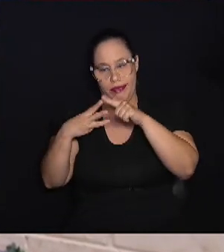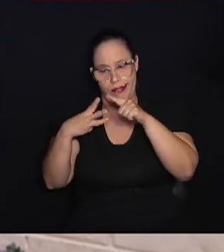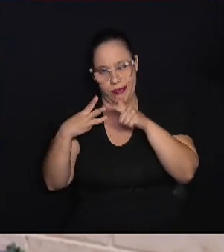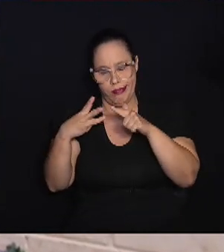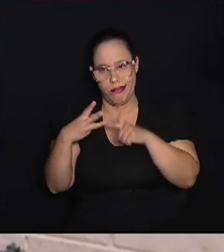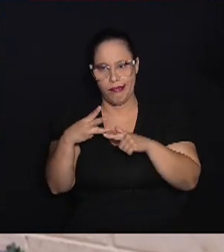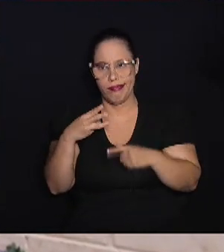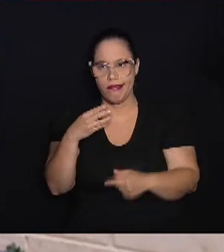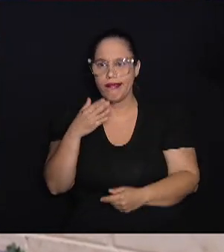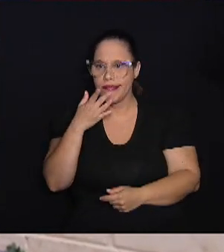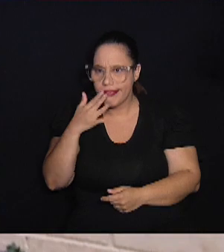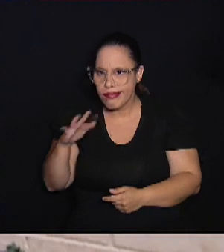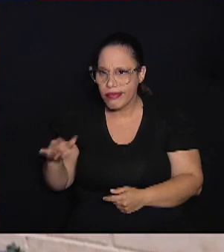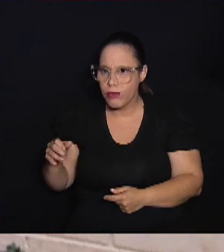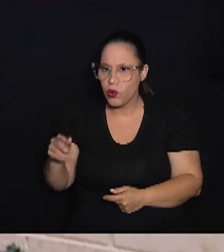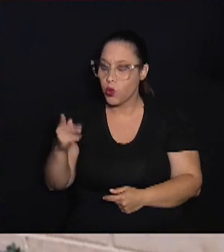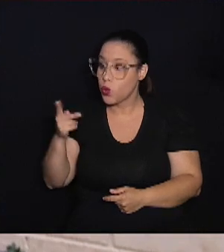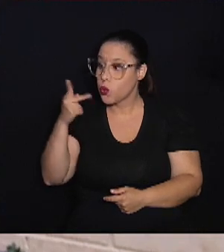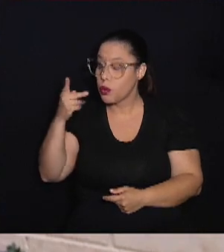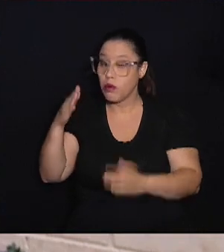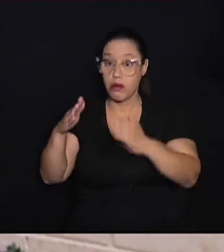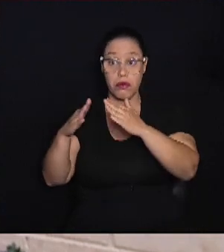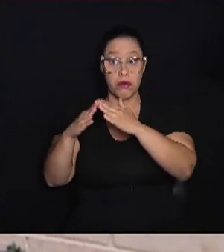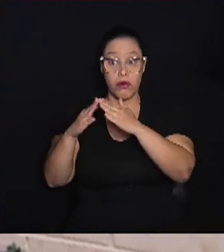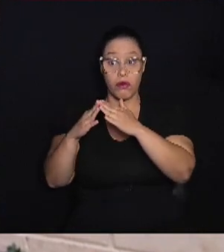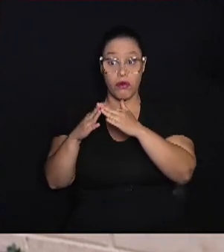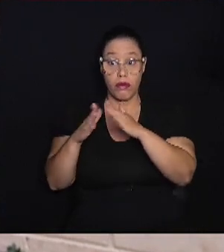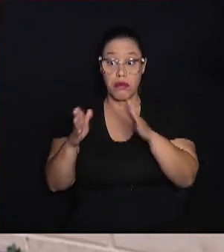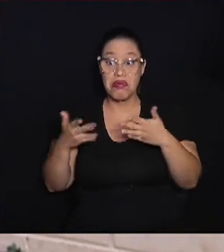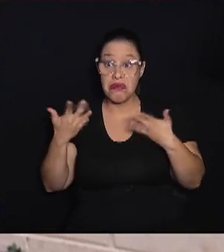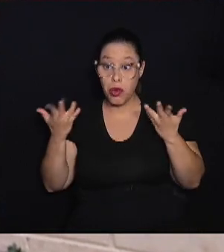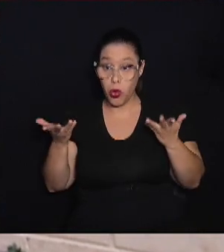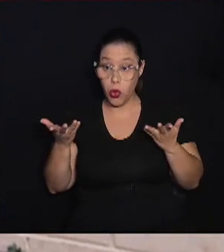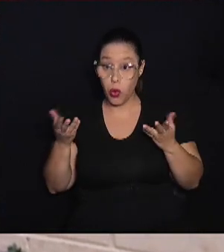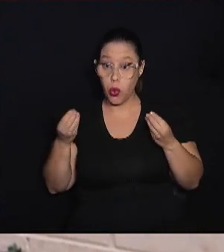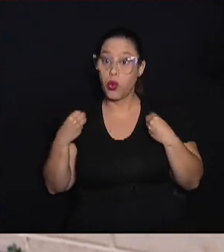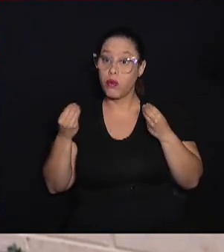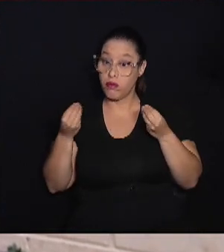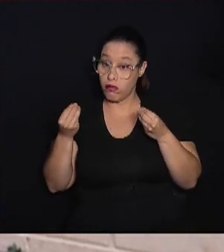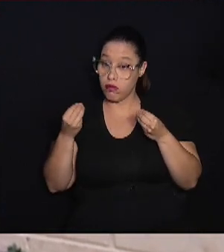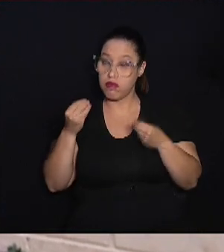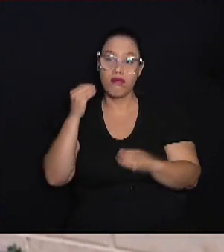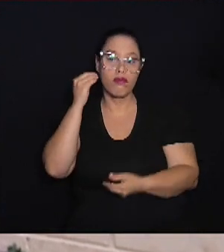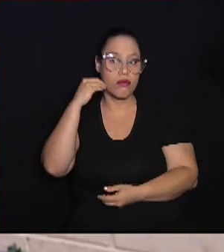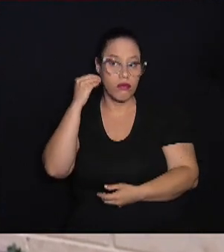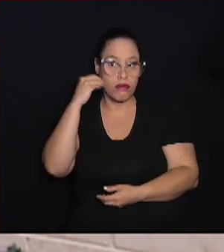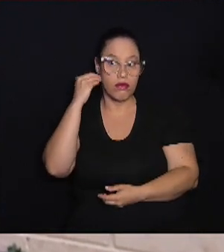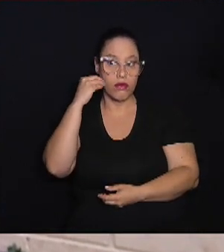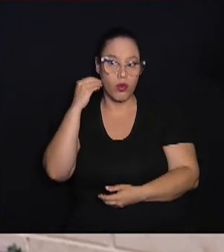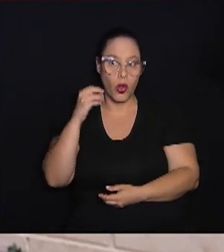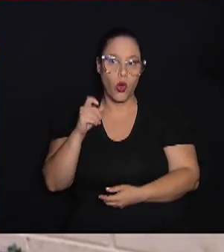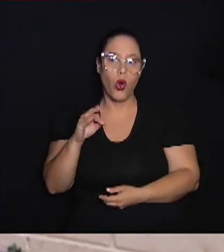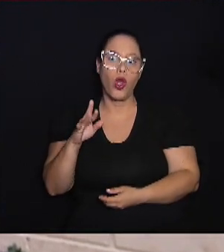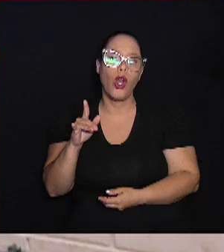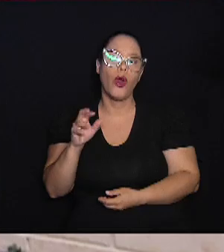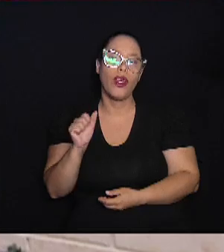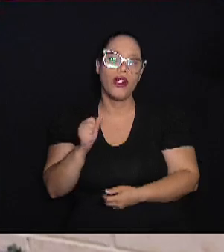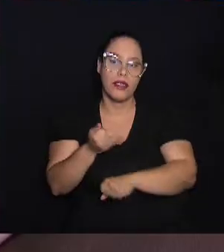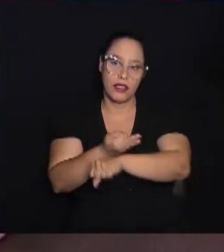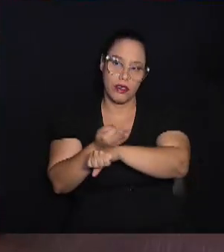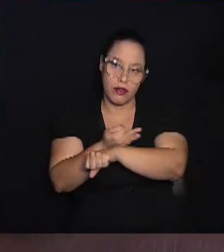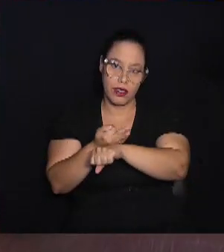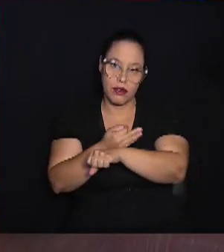eles falarem um pouquinho aí para o pessoal de casa como que é a experiência de estar participando de uma colônia de férias. Vamos dar uma